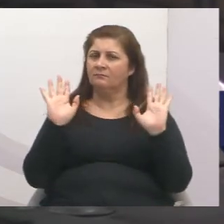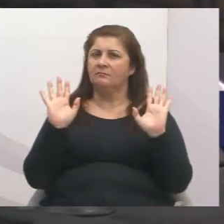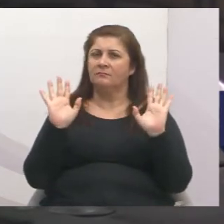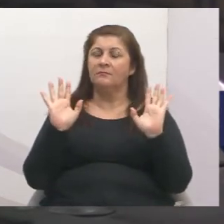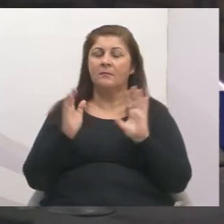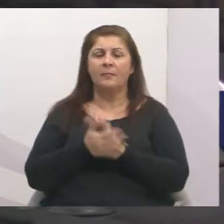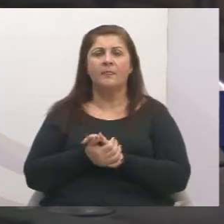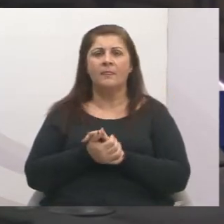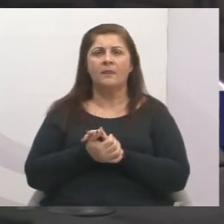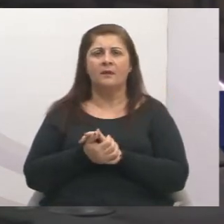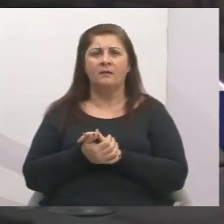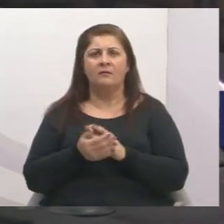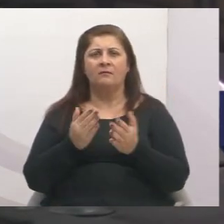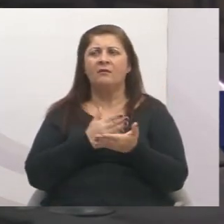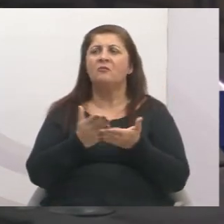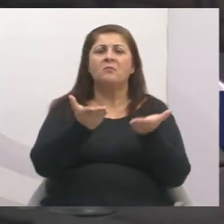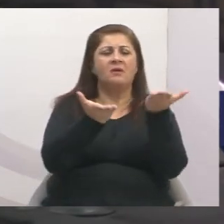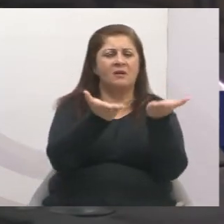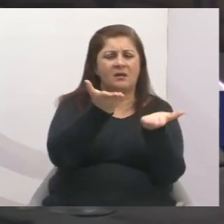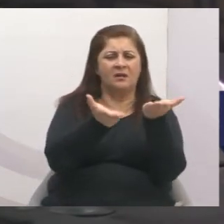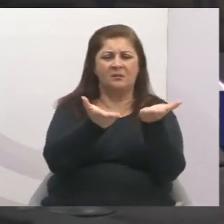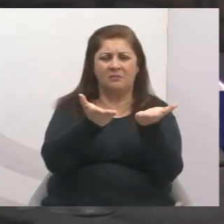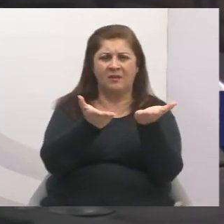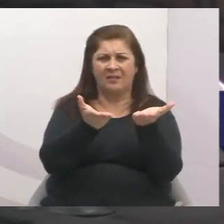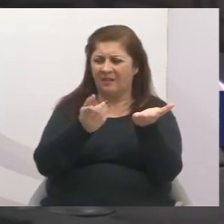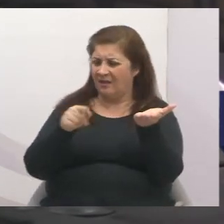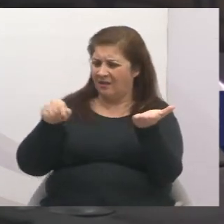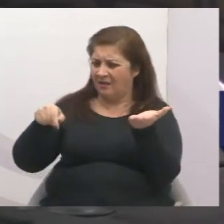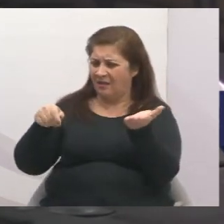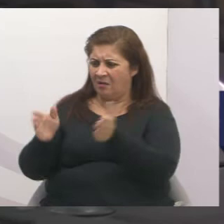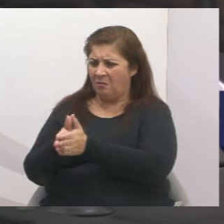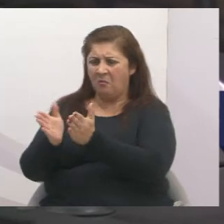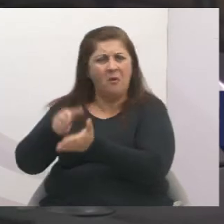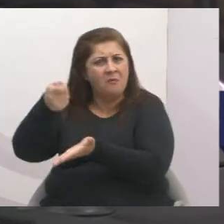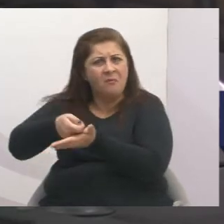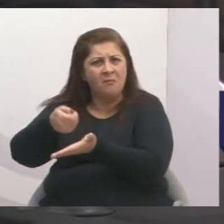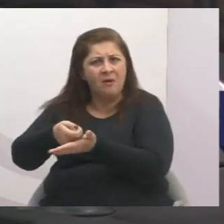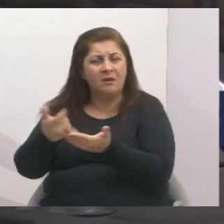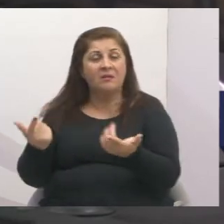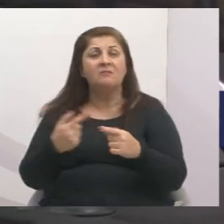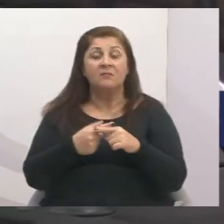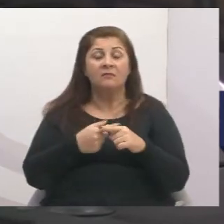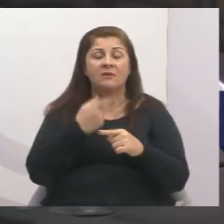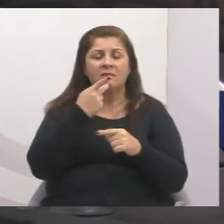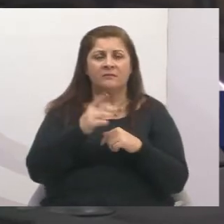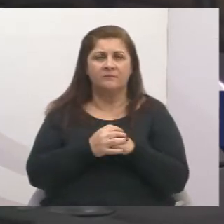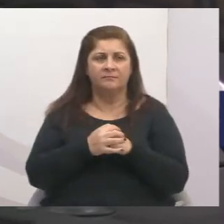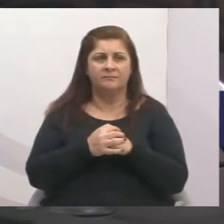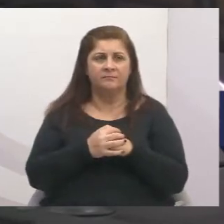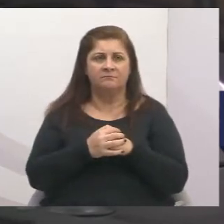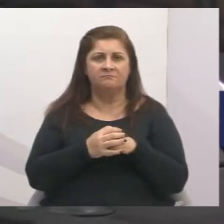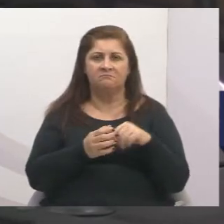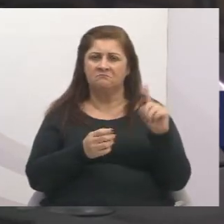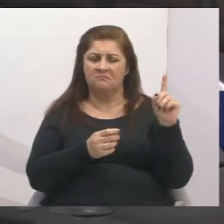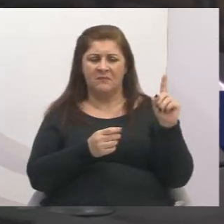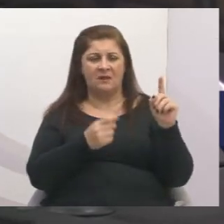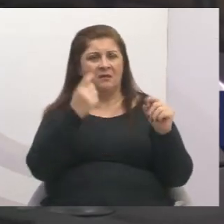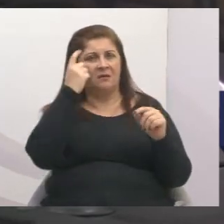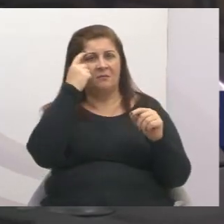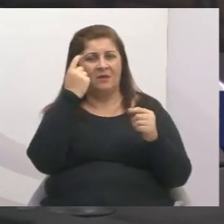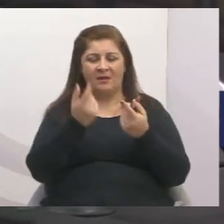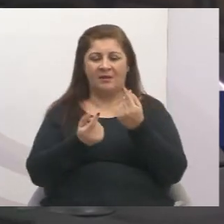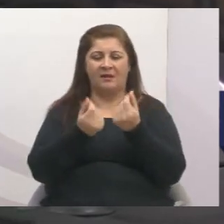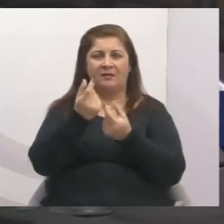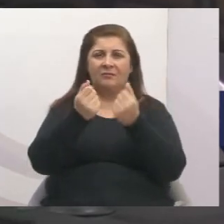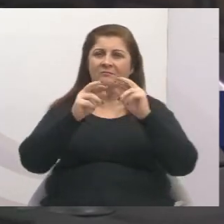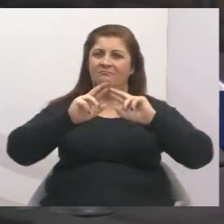nós vamos começar a equilibrar as contas públicas daqueles que menos têm? E por que eu falo isso? Porque a minha concepção de economia é